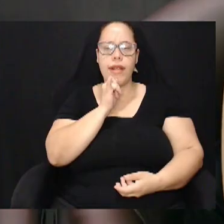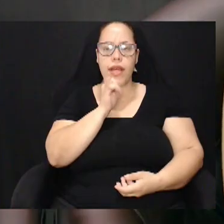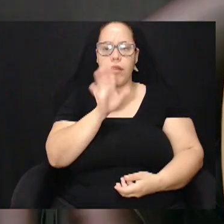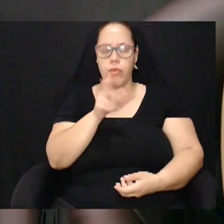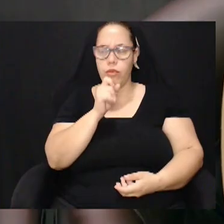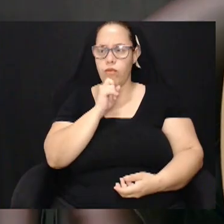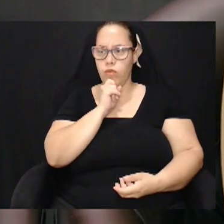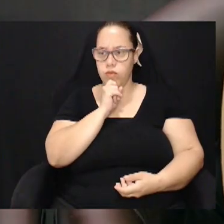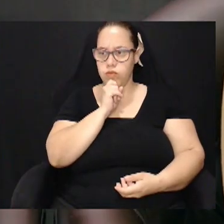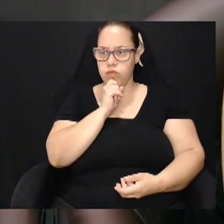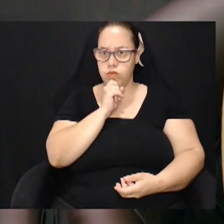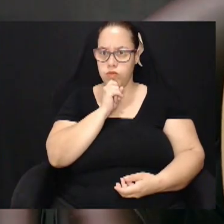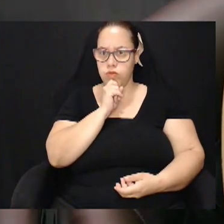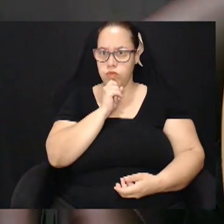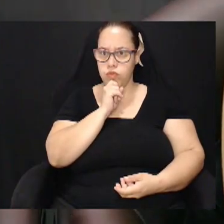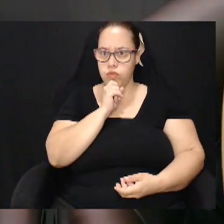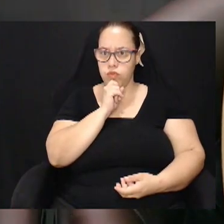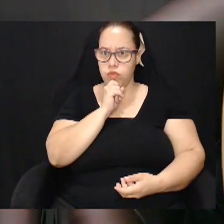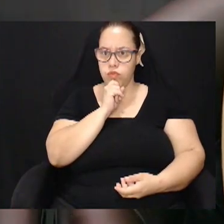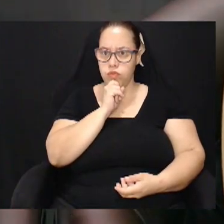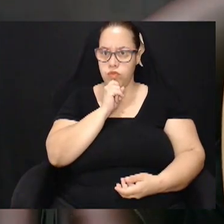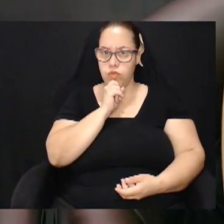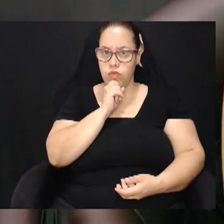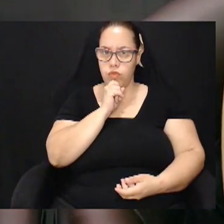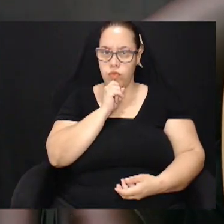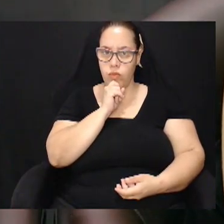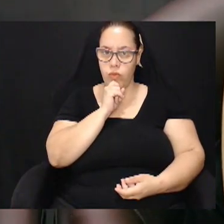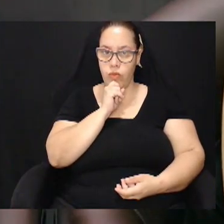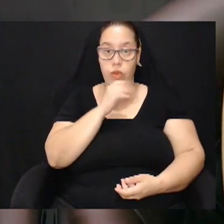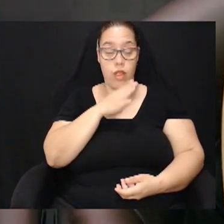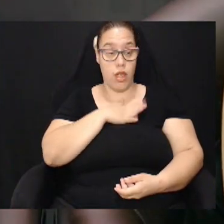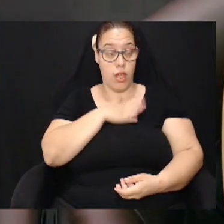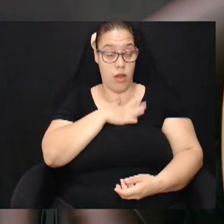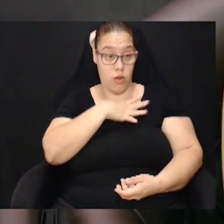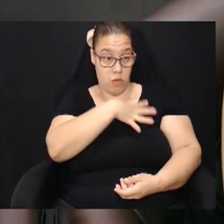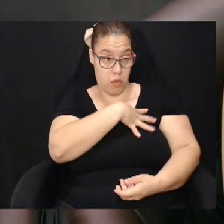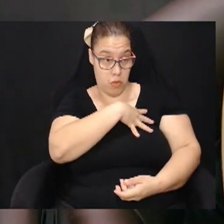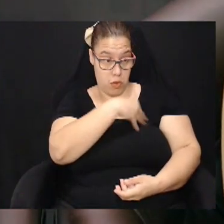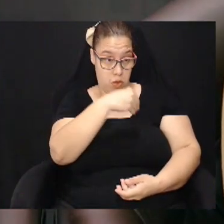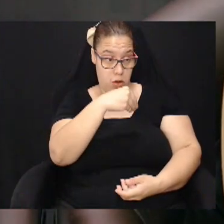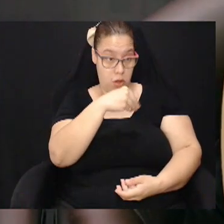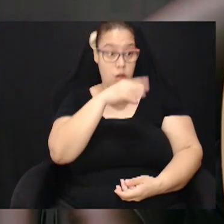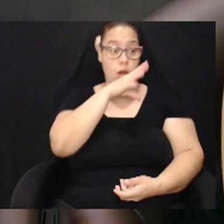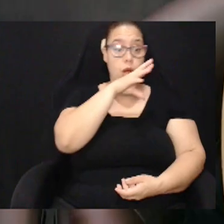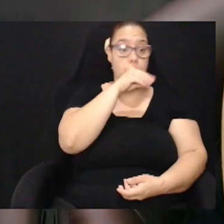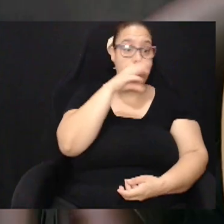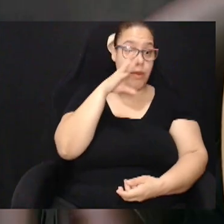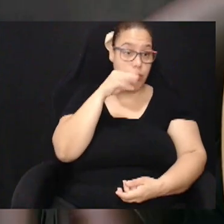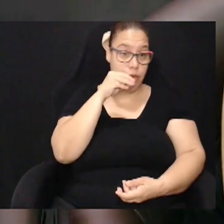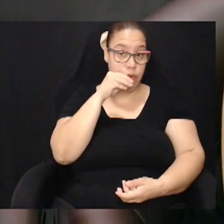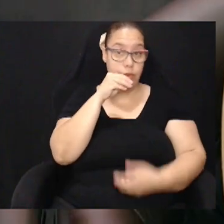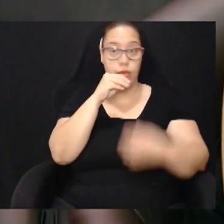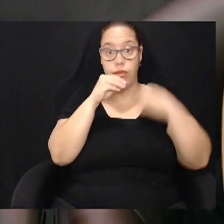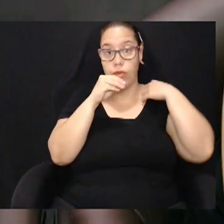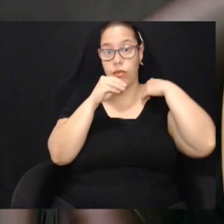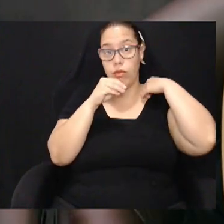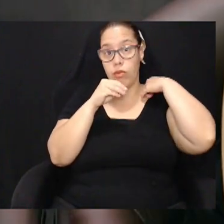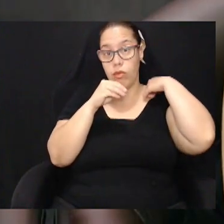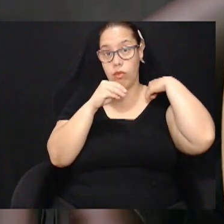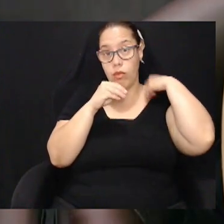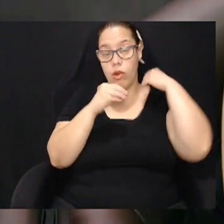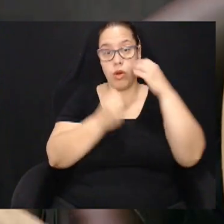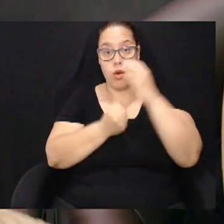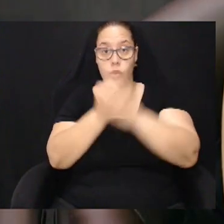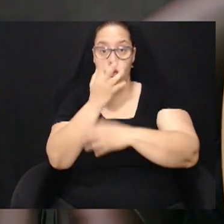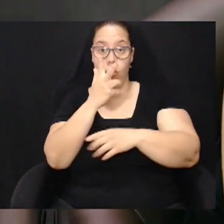né? Eu me lembro que quando a minha filha ela era adolescente, surgiu aquela série